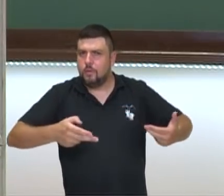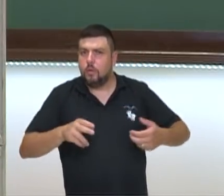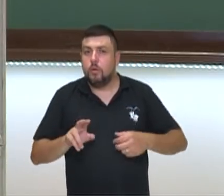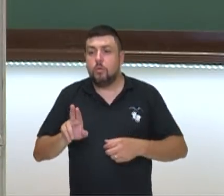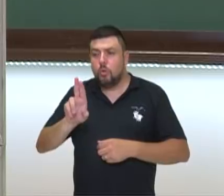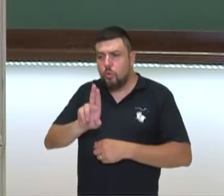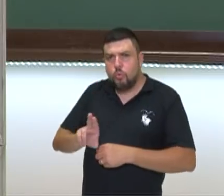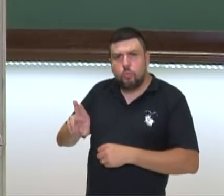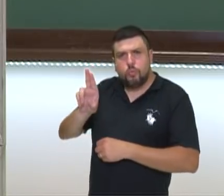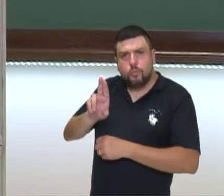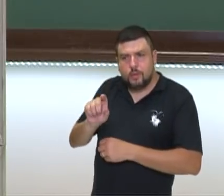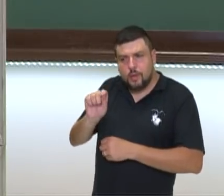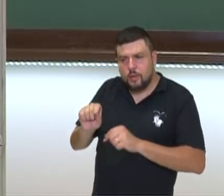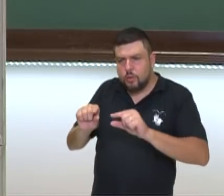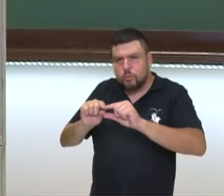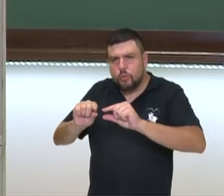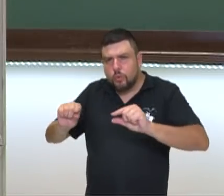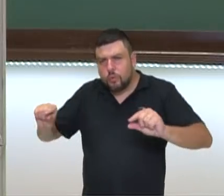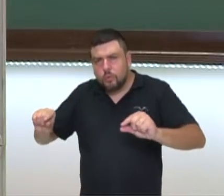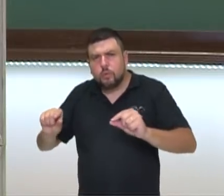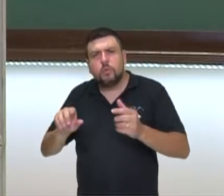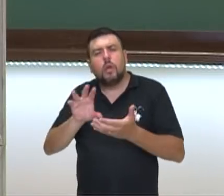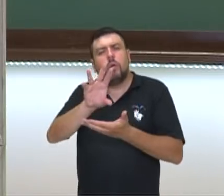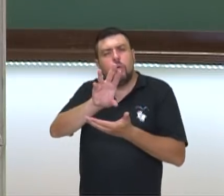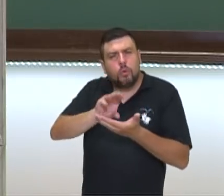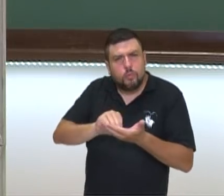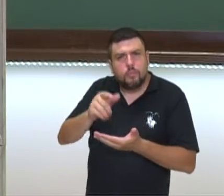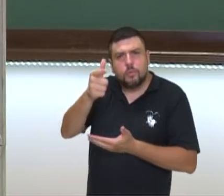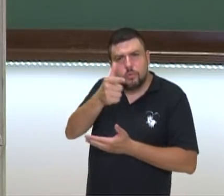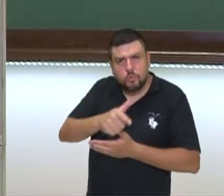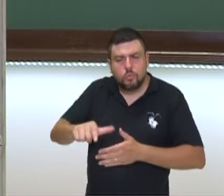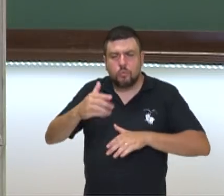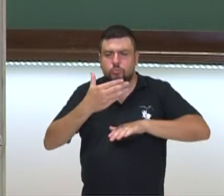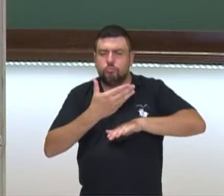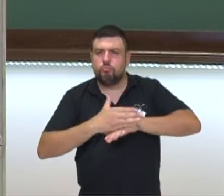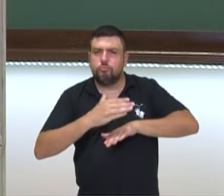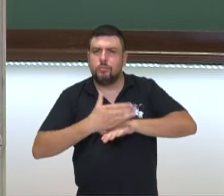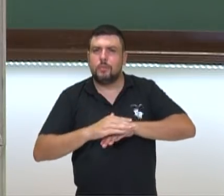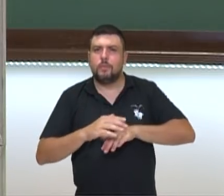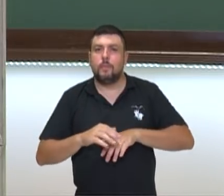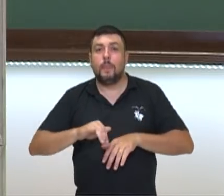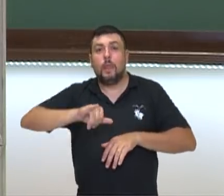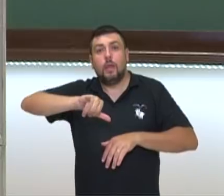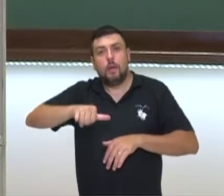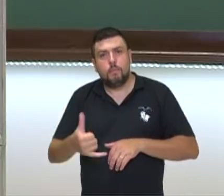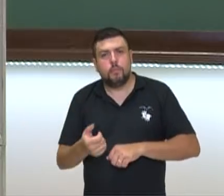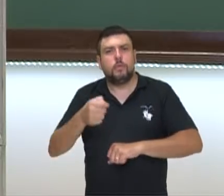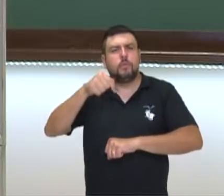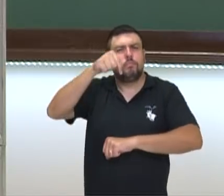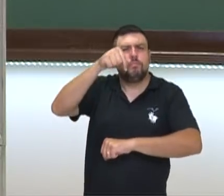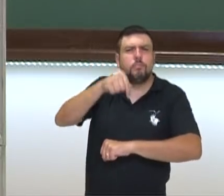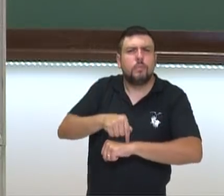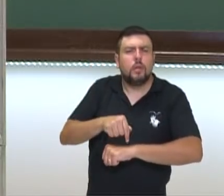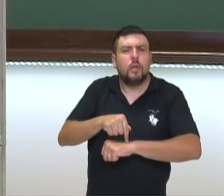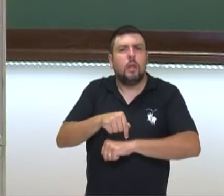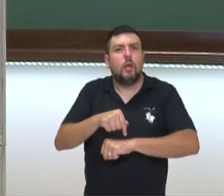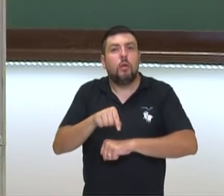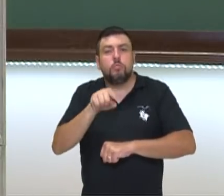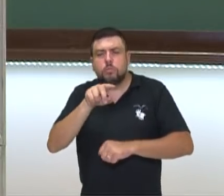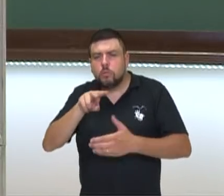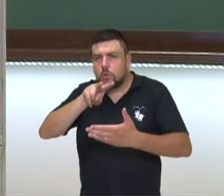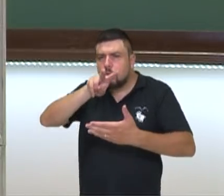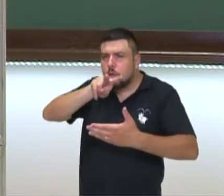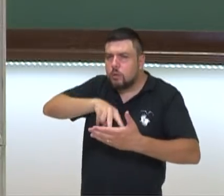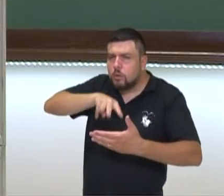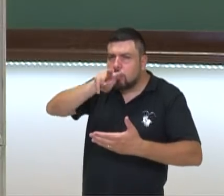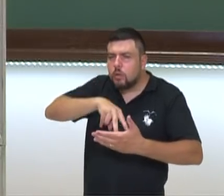referências, copia tudo de novo, tá, gente? Aproveitem essa aula no momento em que eu estava falando em inglês, repitam também,